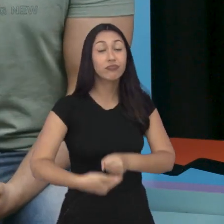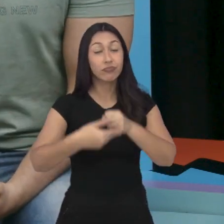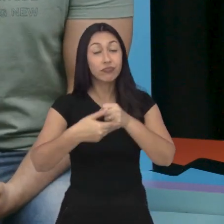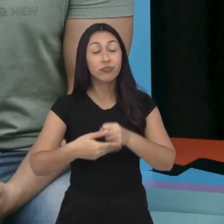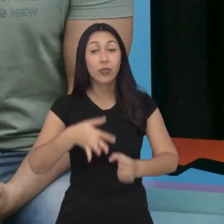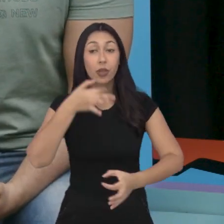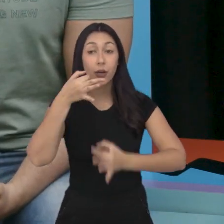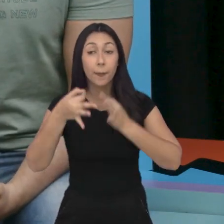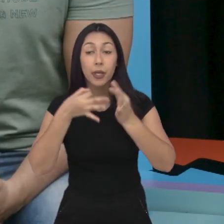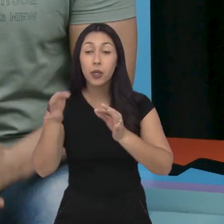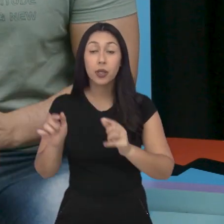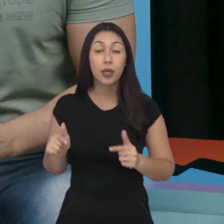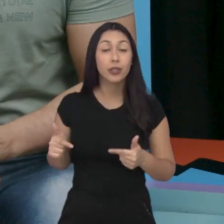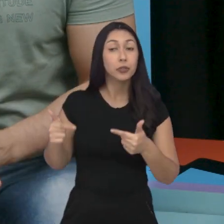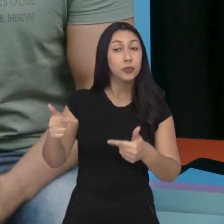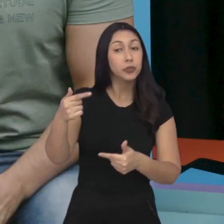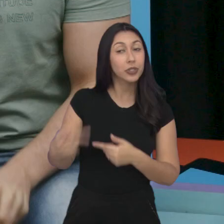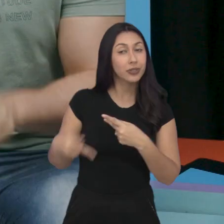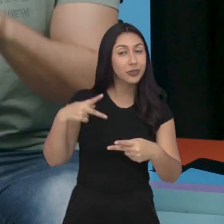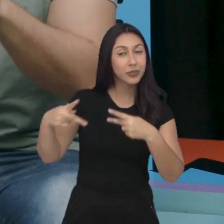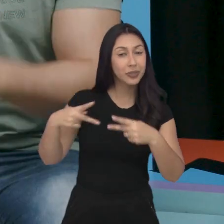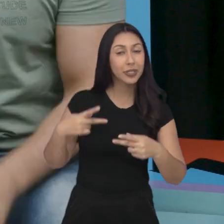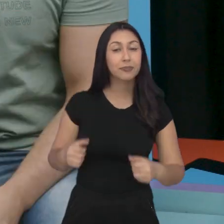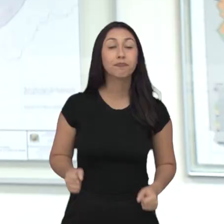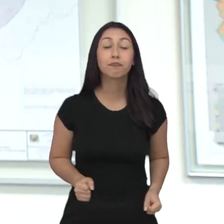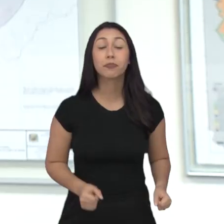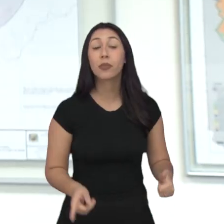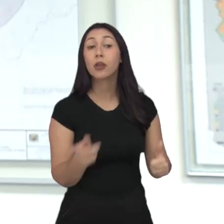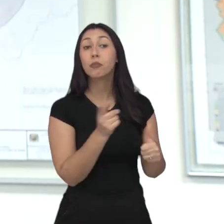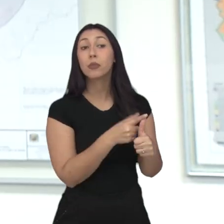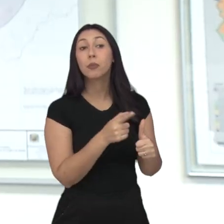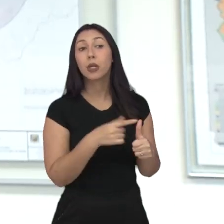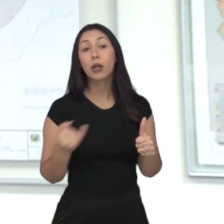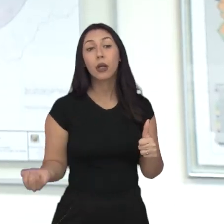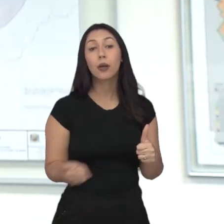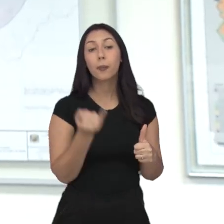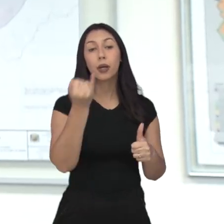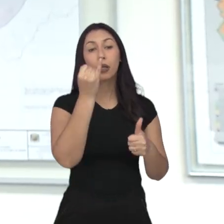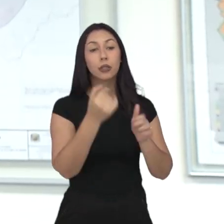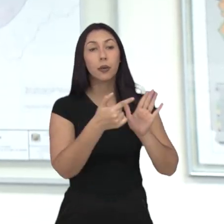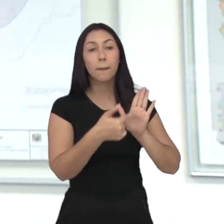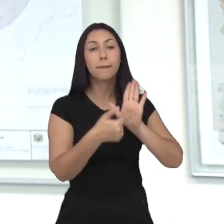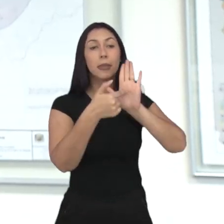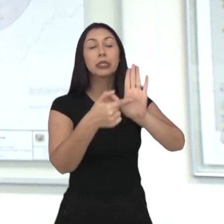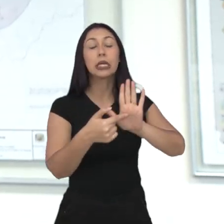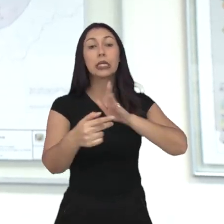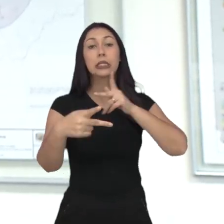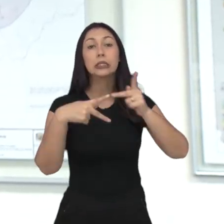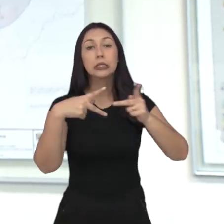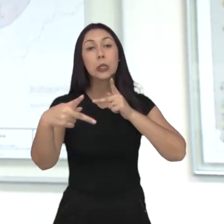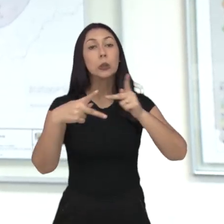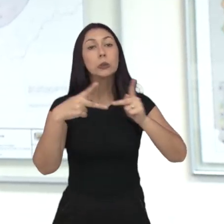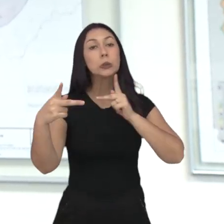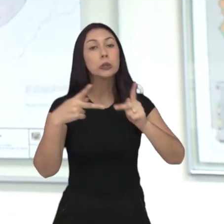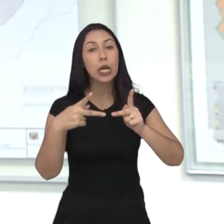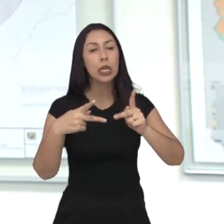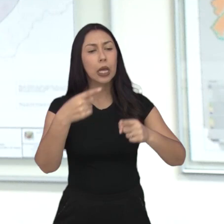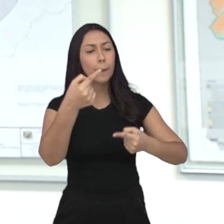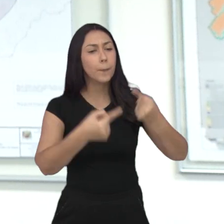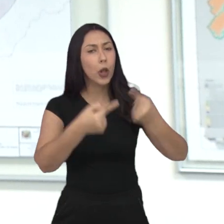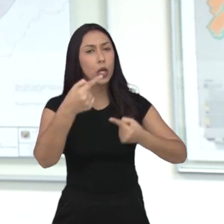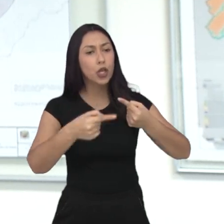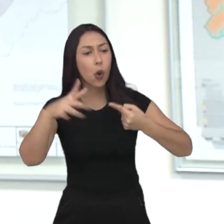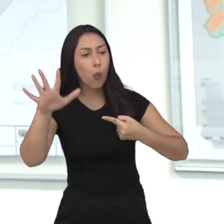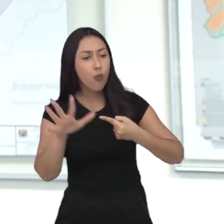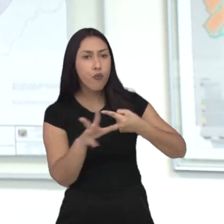e ele comentou sobre as ações no município. Olha só. Primeiro é importante destacar que São José dos Campos incorporou nas